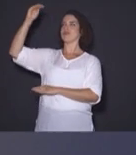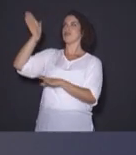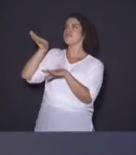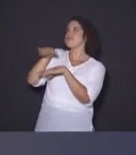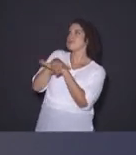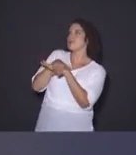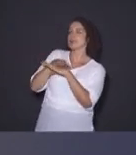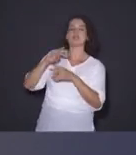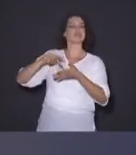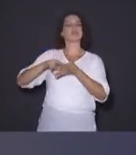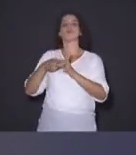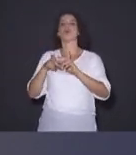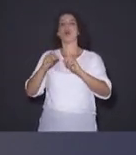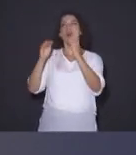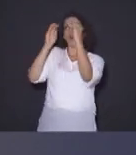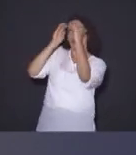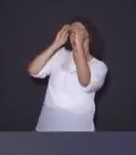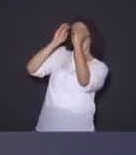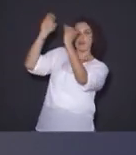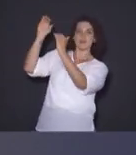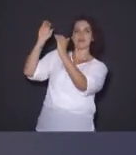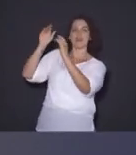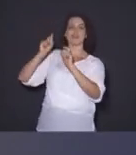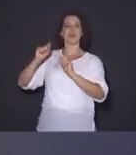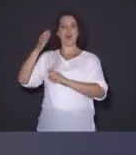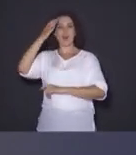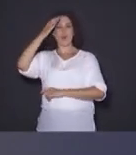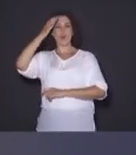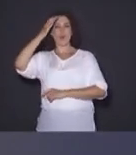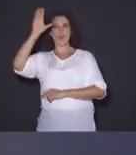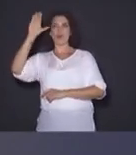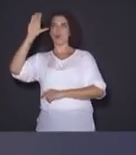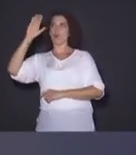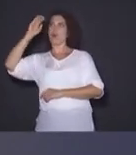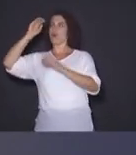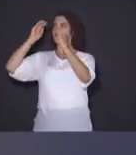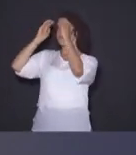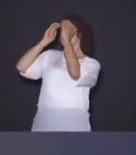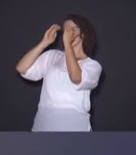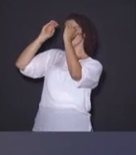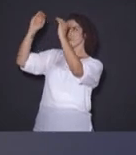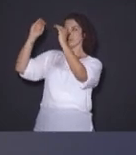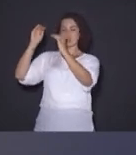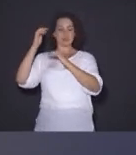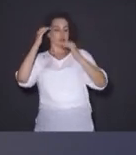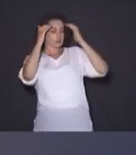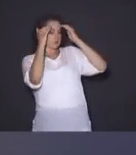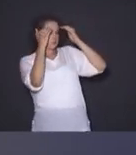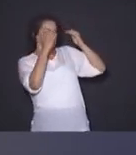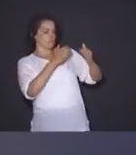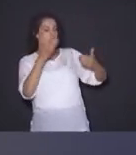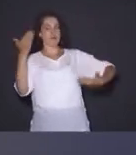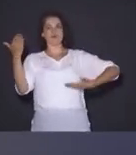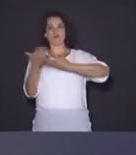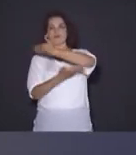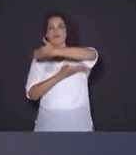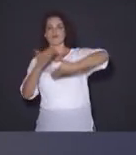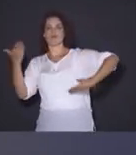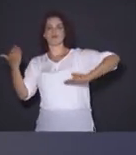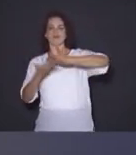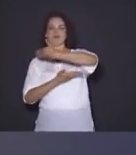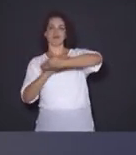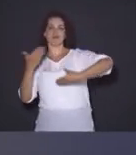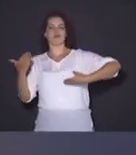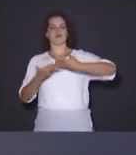valorizada da outra cultura que não há cultura com c maiúsculo no máximo esse cartão teria castro alves e mãe